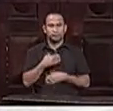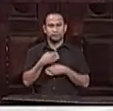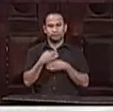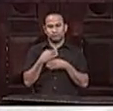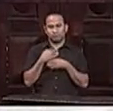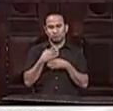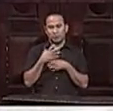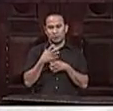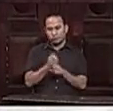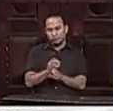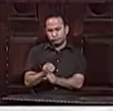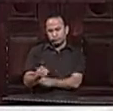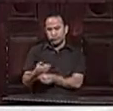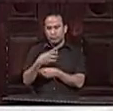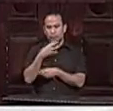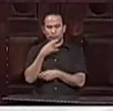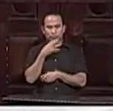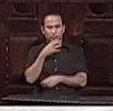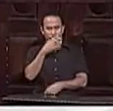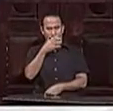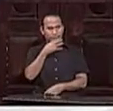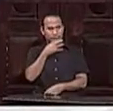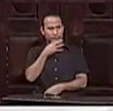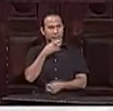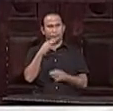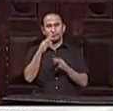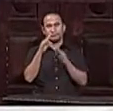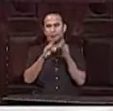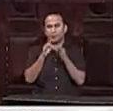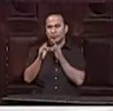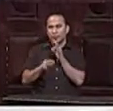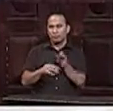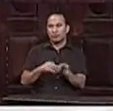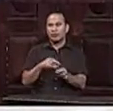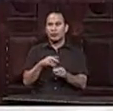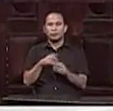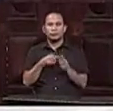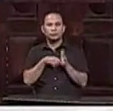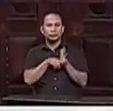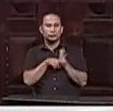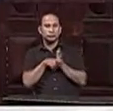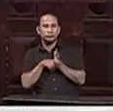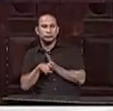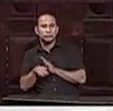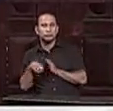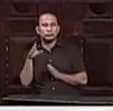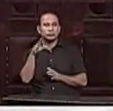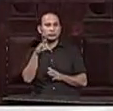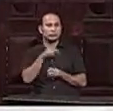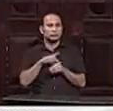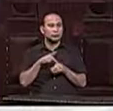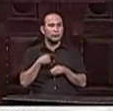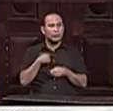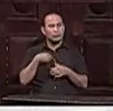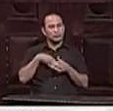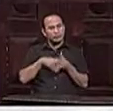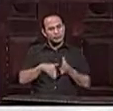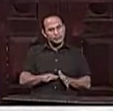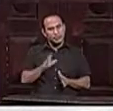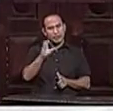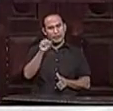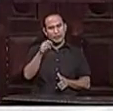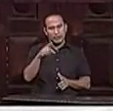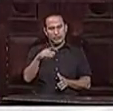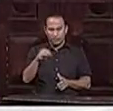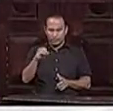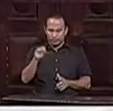acumulando o conhecimento tecnológico capaz de explorar o petróleo. Eu que sou nascido em Campos e